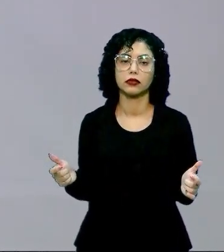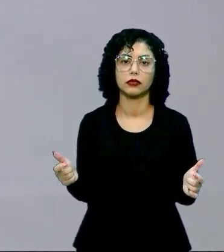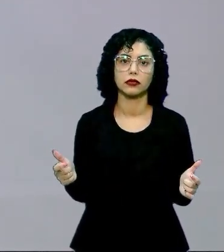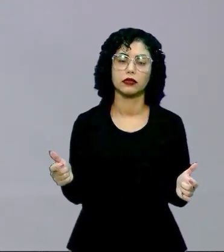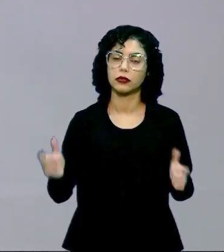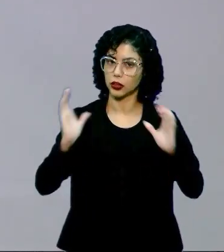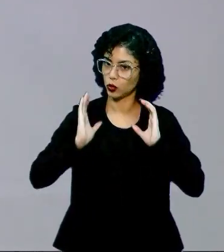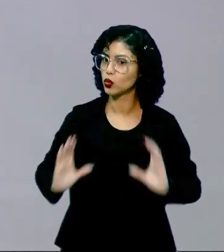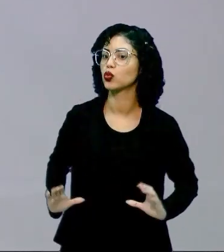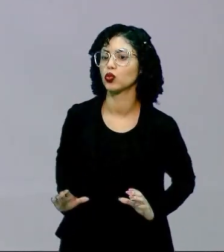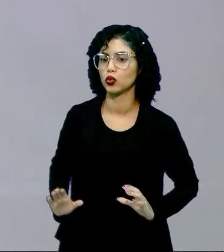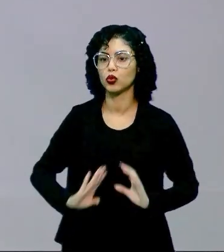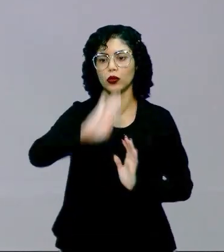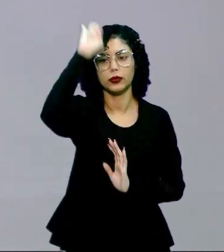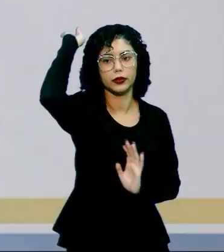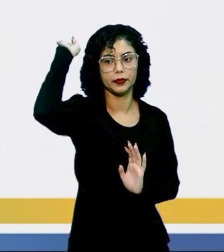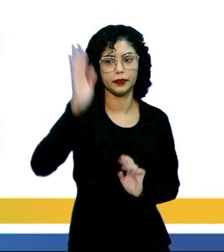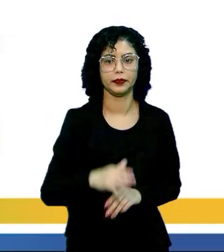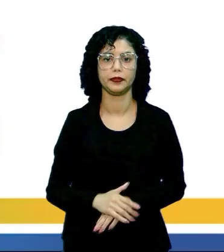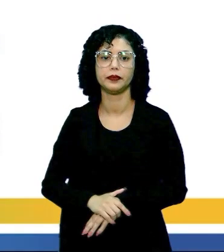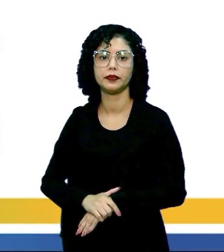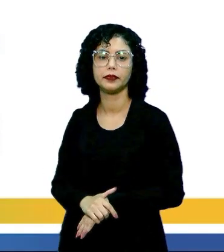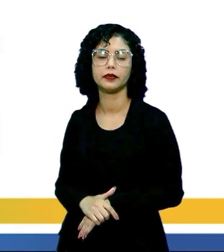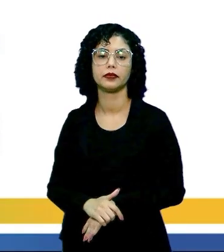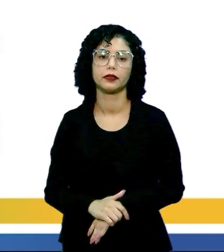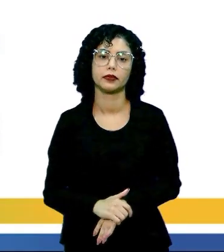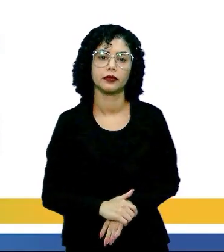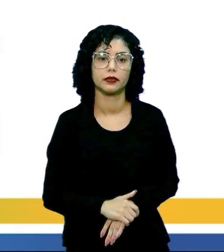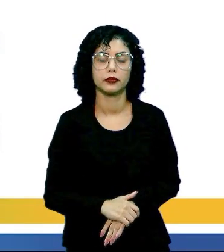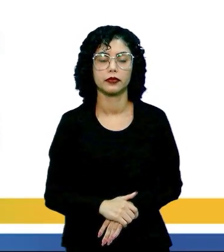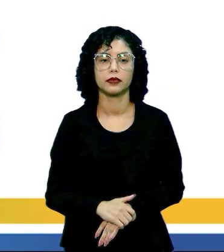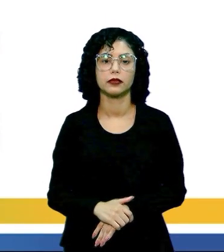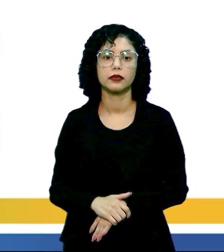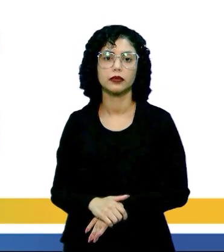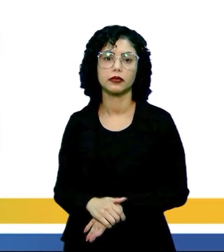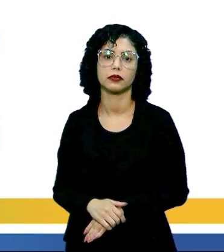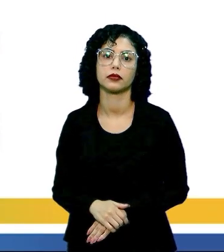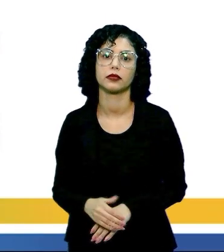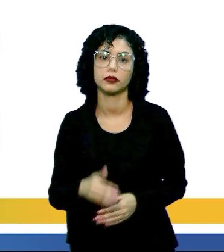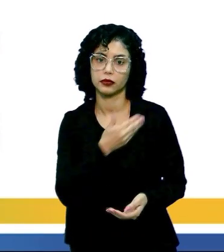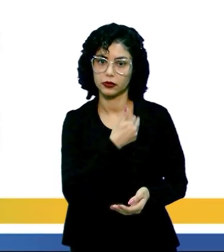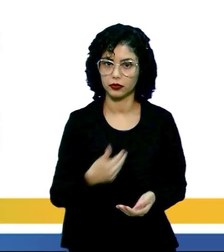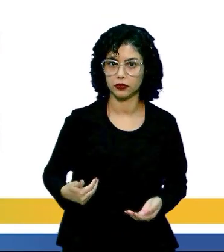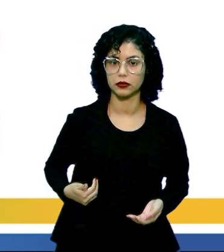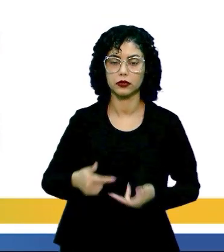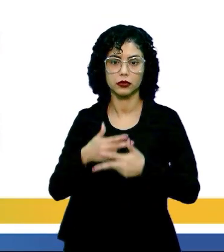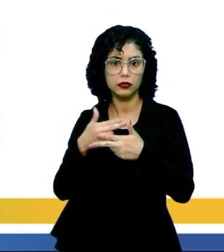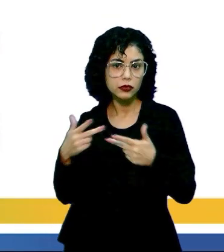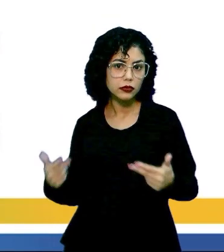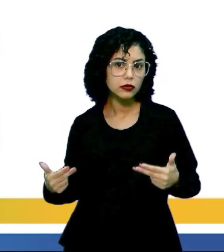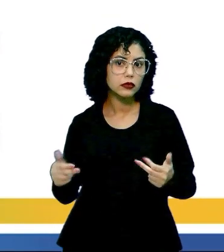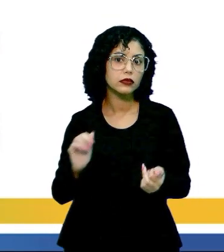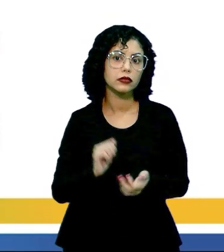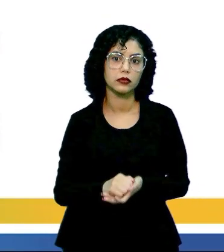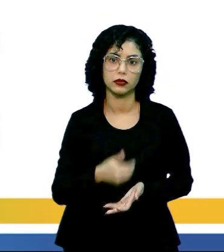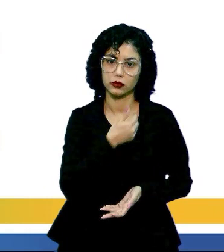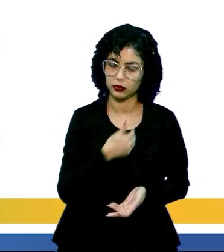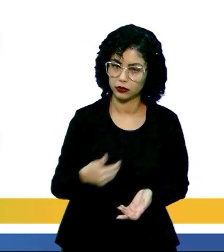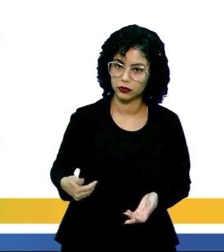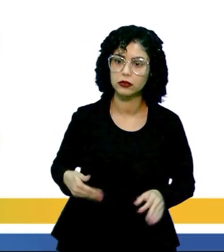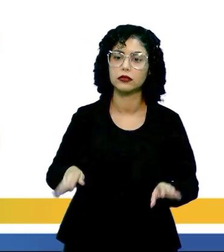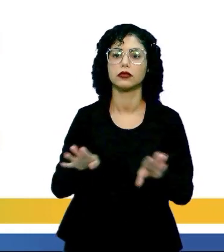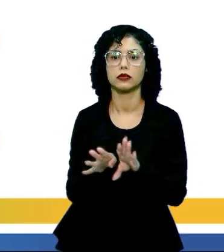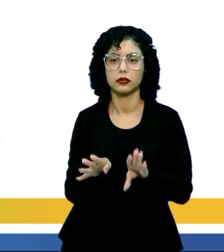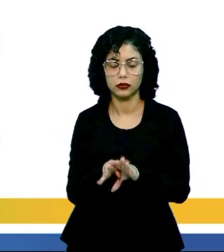da cidadania romana. Vamos lá voltar. A República, olha aí o termo, coisa